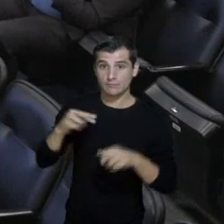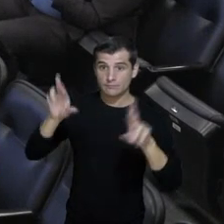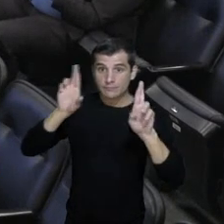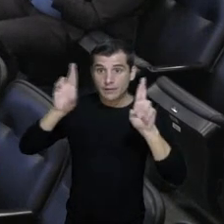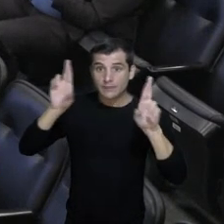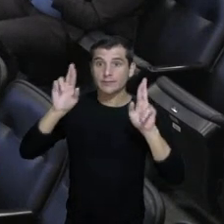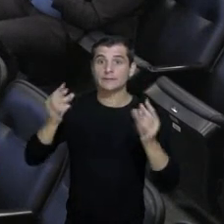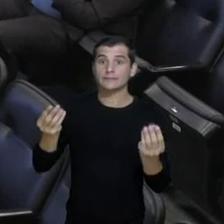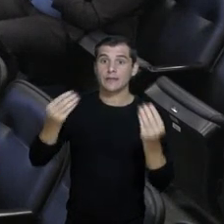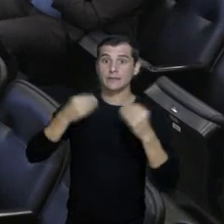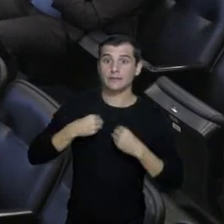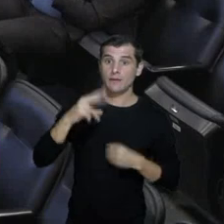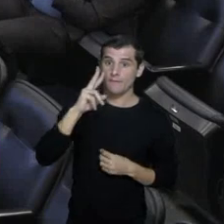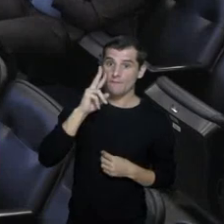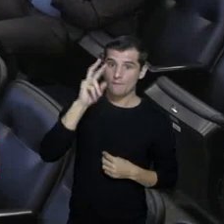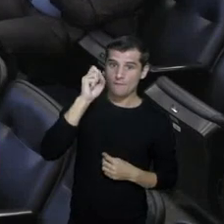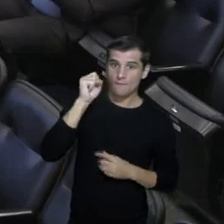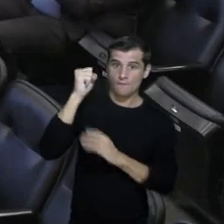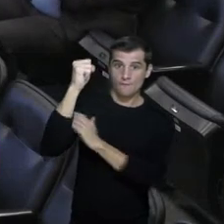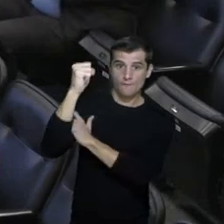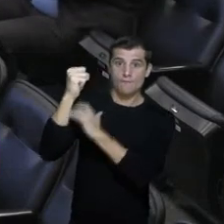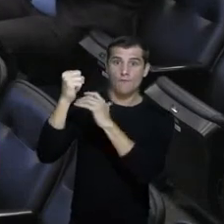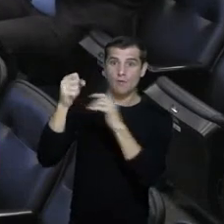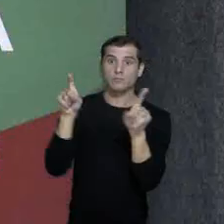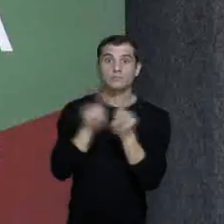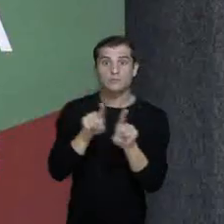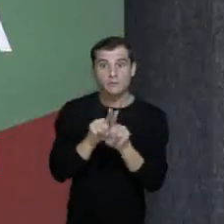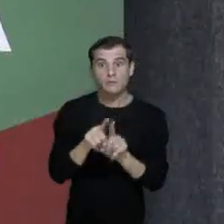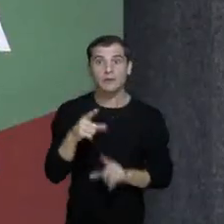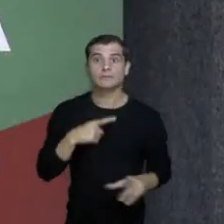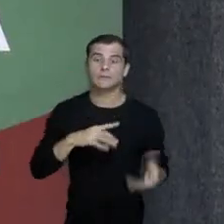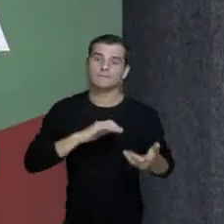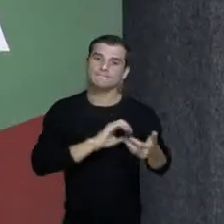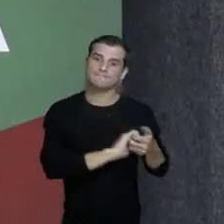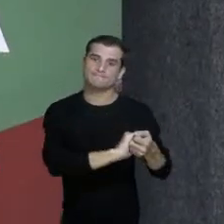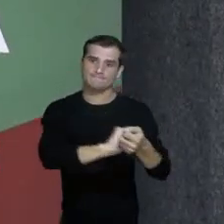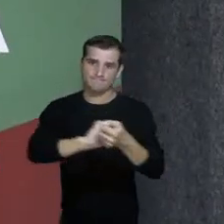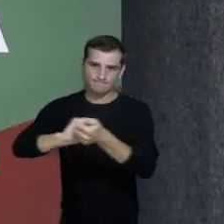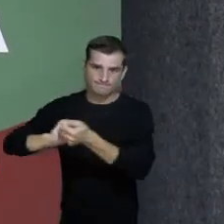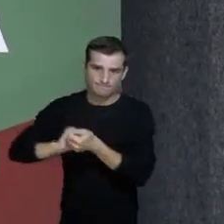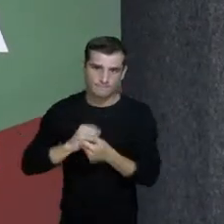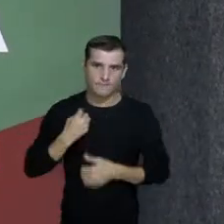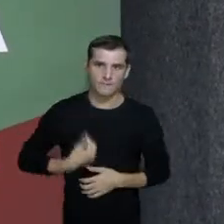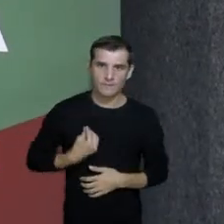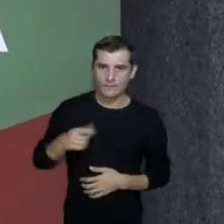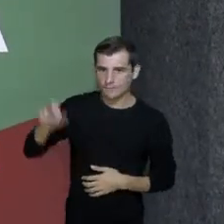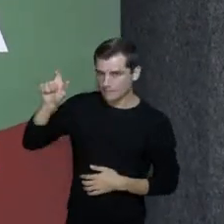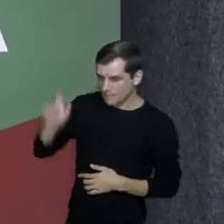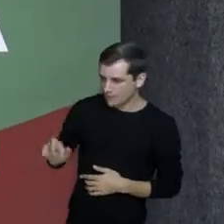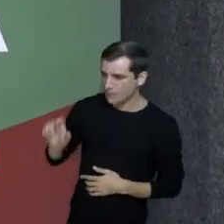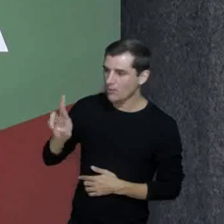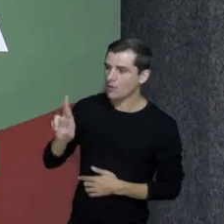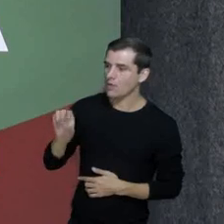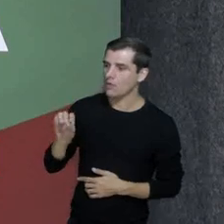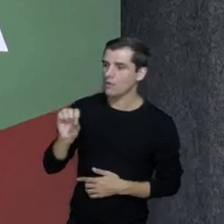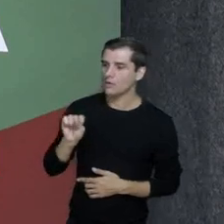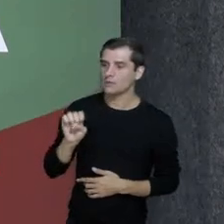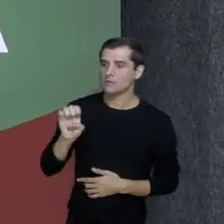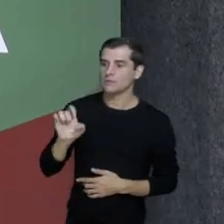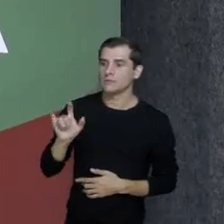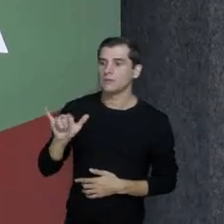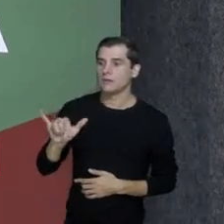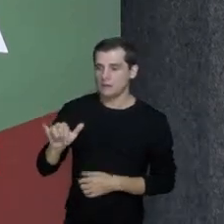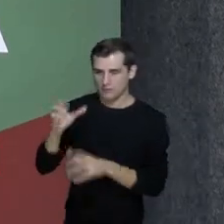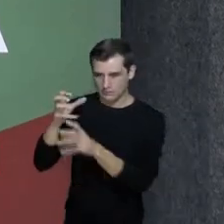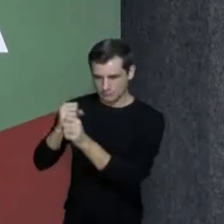fortalece no sentido de que a gente tem que dar as mãos com várias pessoas a Roseli que tá aqui da receita cada uma eu vou Citando os nomes aqui